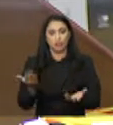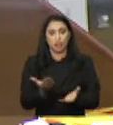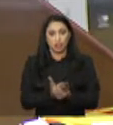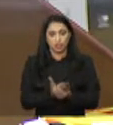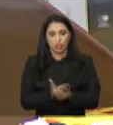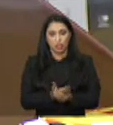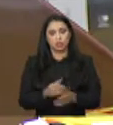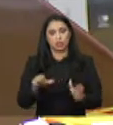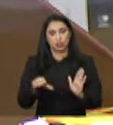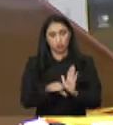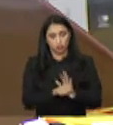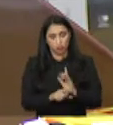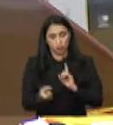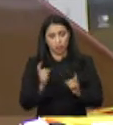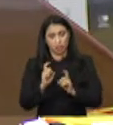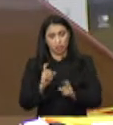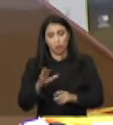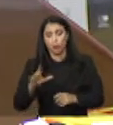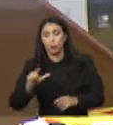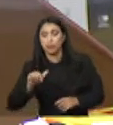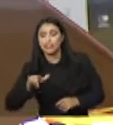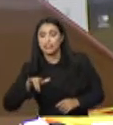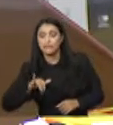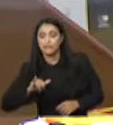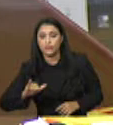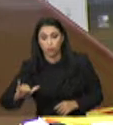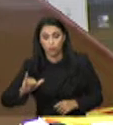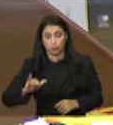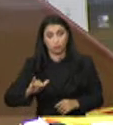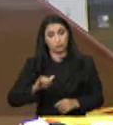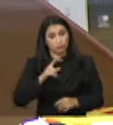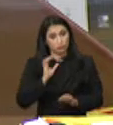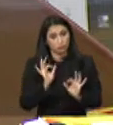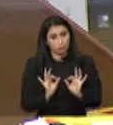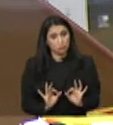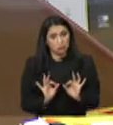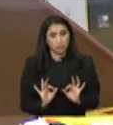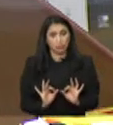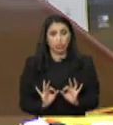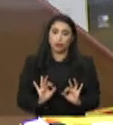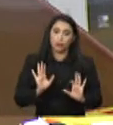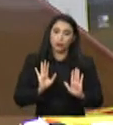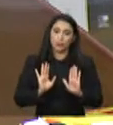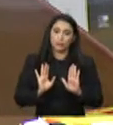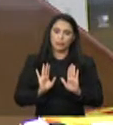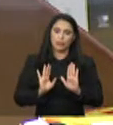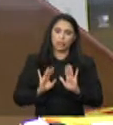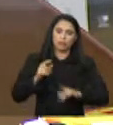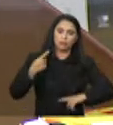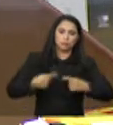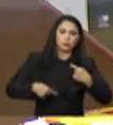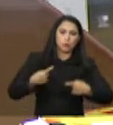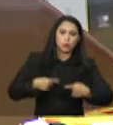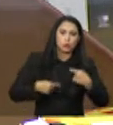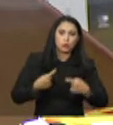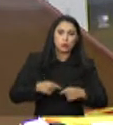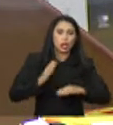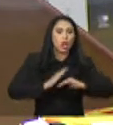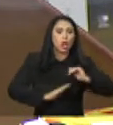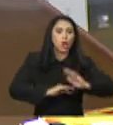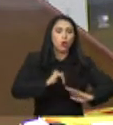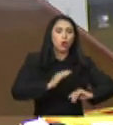no no campo da ação civil Além disso não há dúvida esse pessoalmente nas discussões sobre a competência